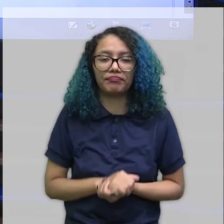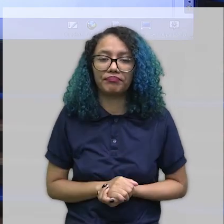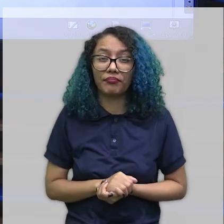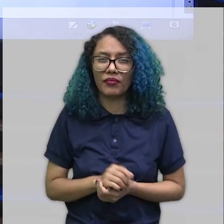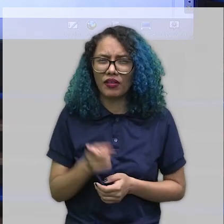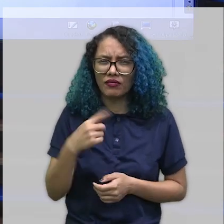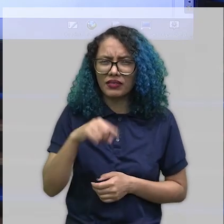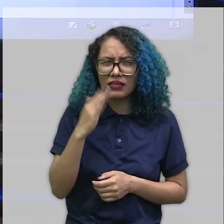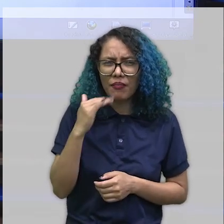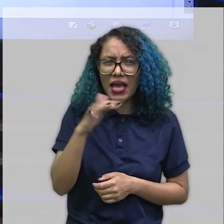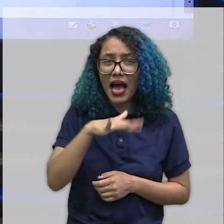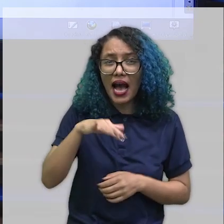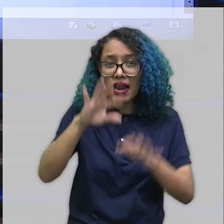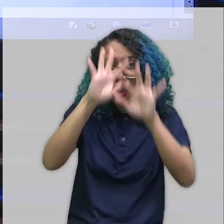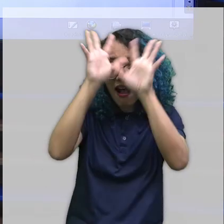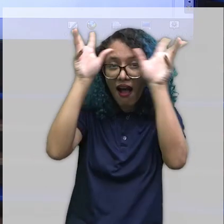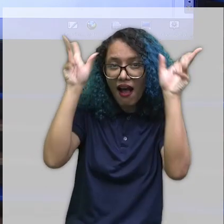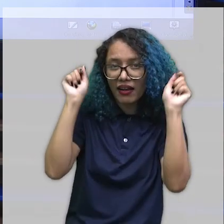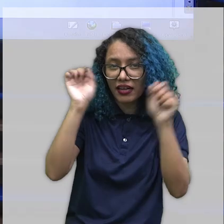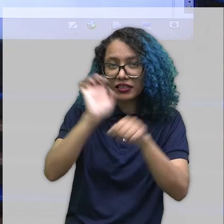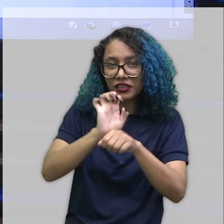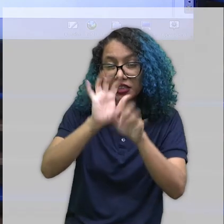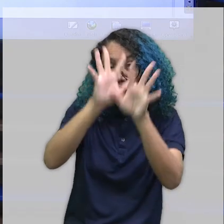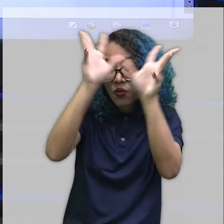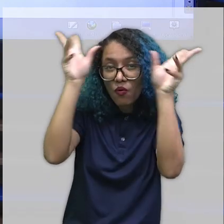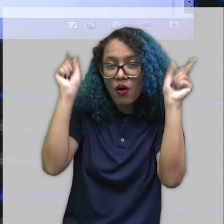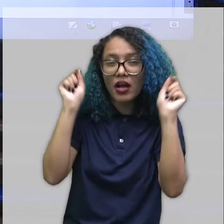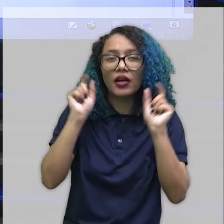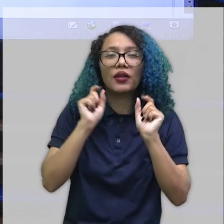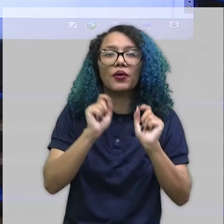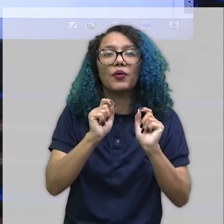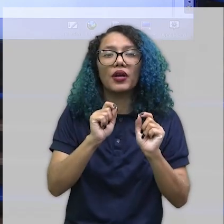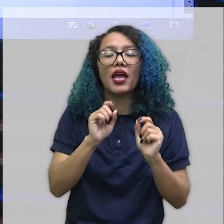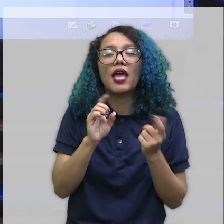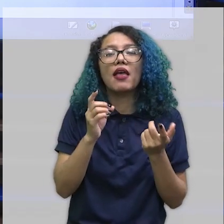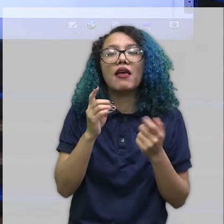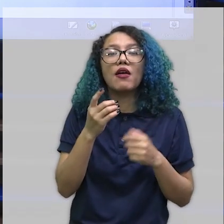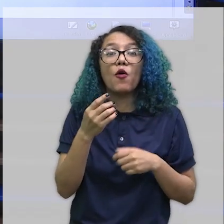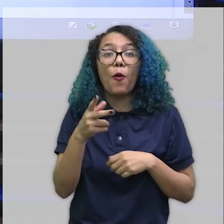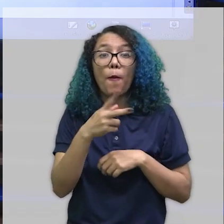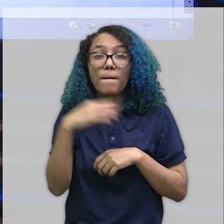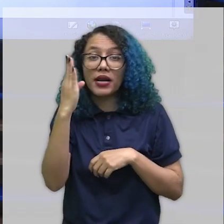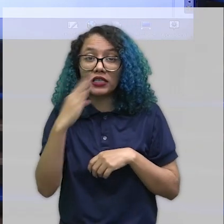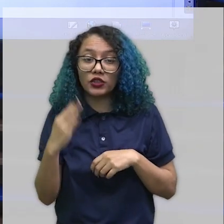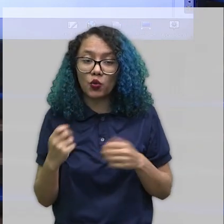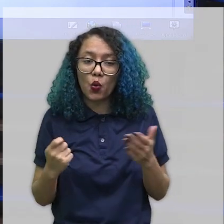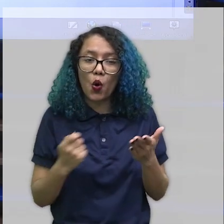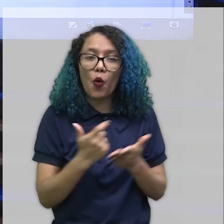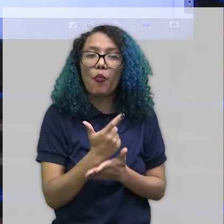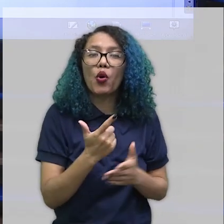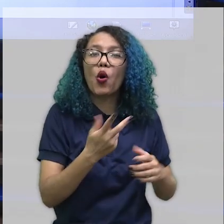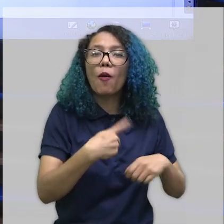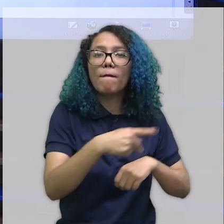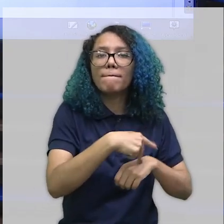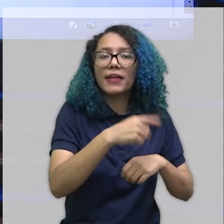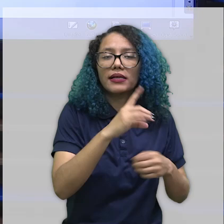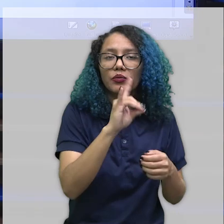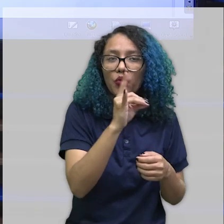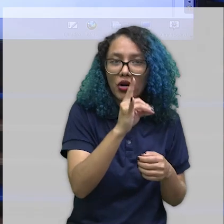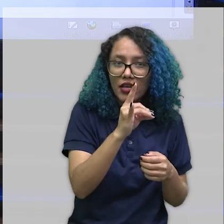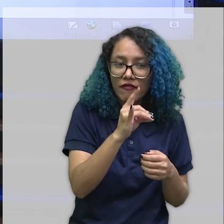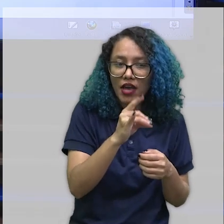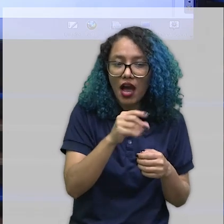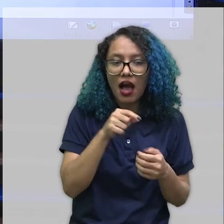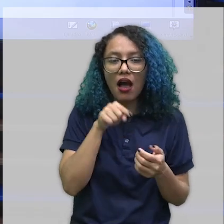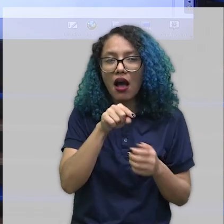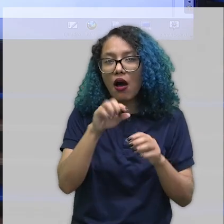o território do Acre, por exemplo, foi comprado ali da Bolívia, tá, turma? Durante a atividade gomífera